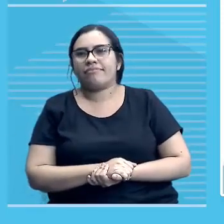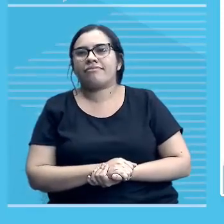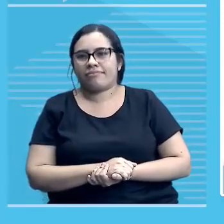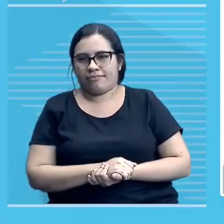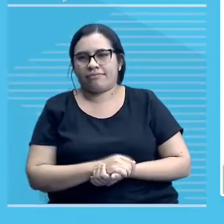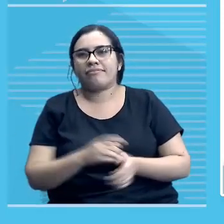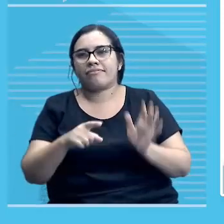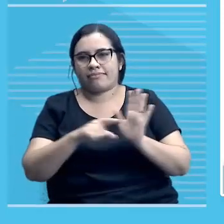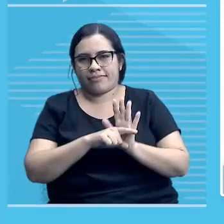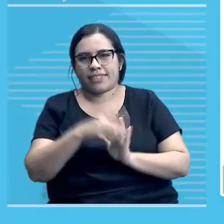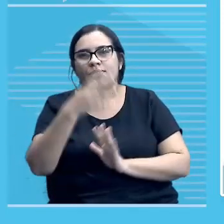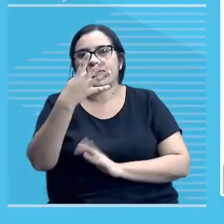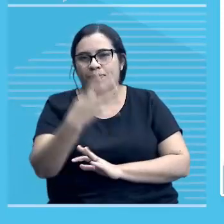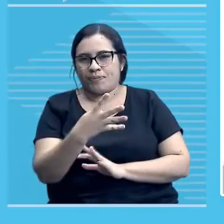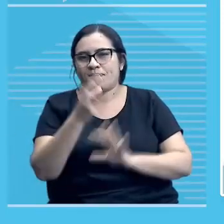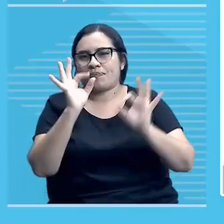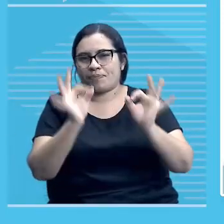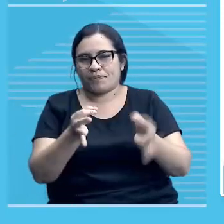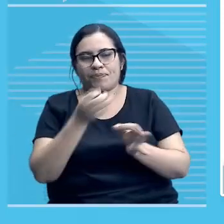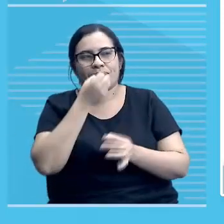4.